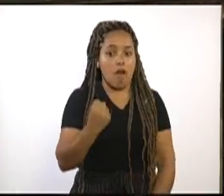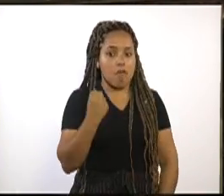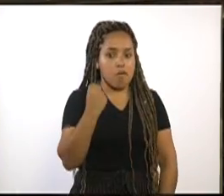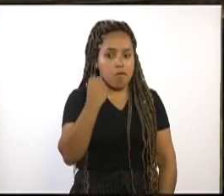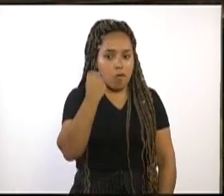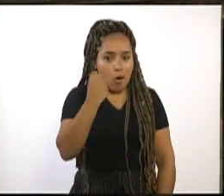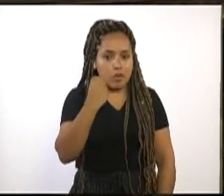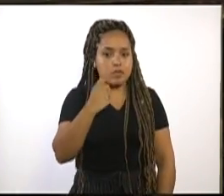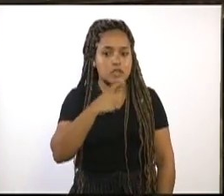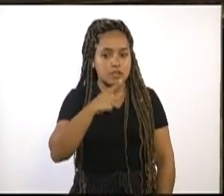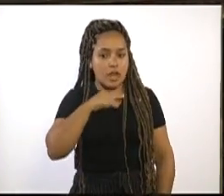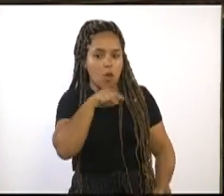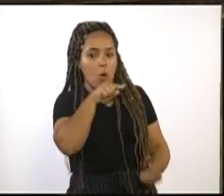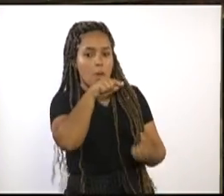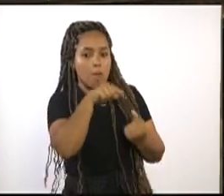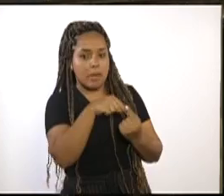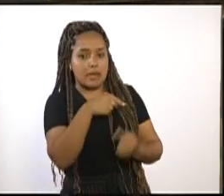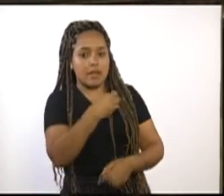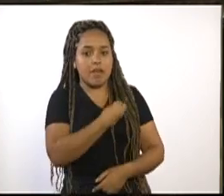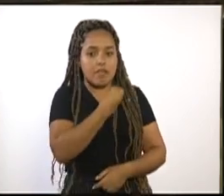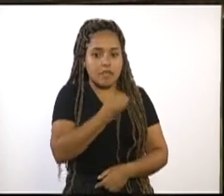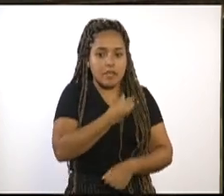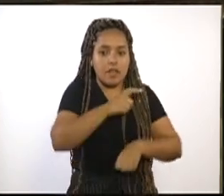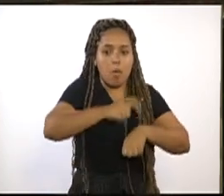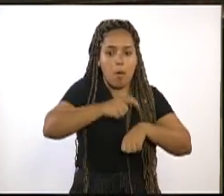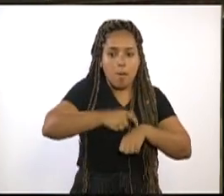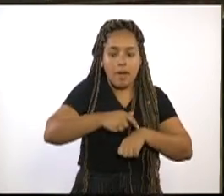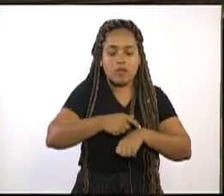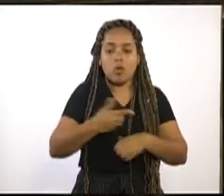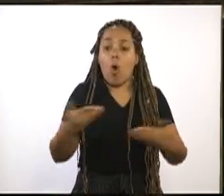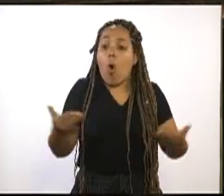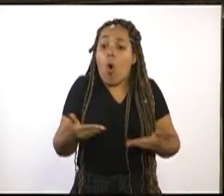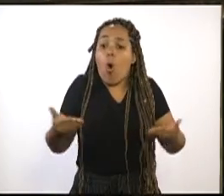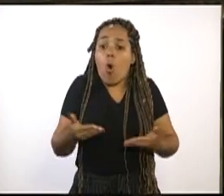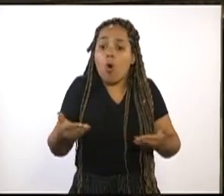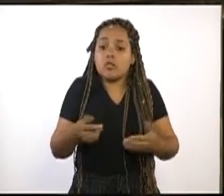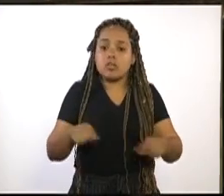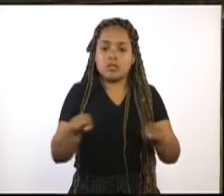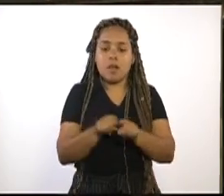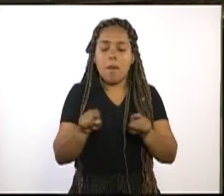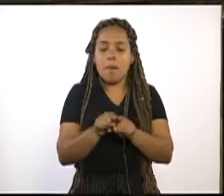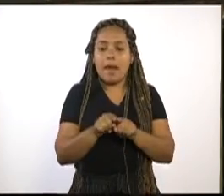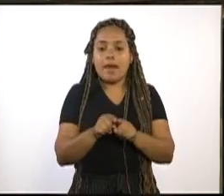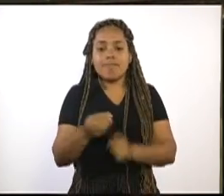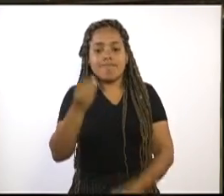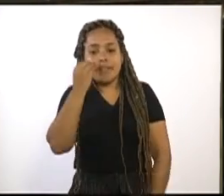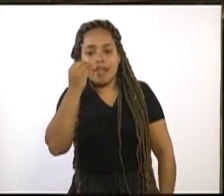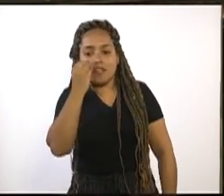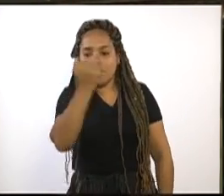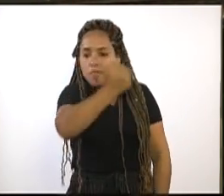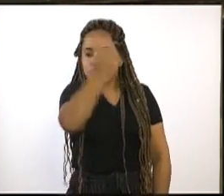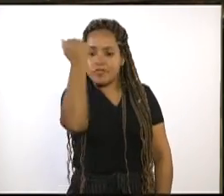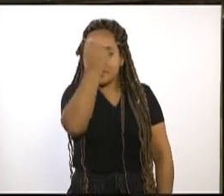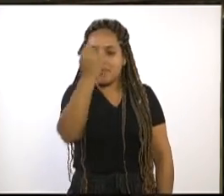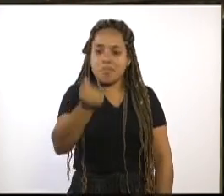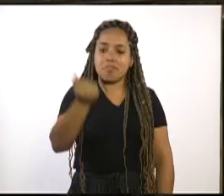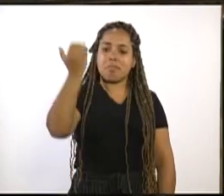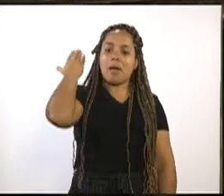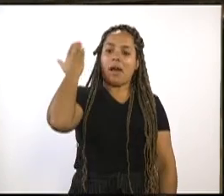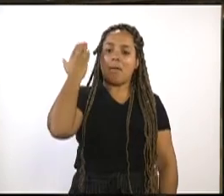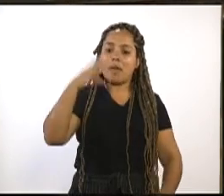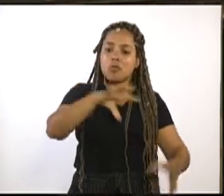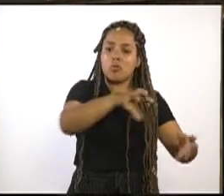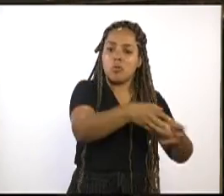que a gente vem vivendo, de desmonte de direitos, de tentativa de apagamento das comunidades, né?